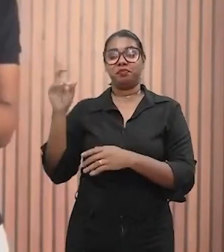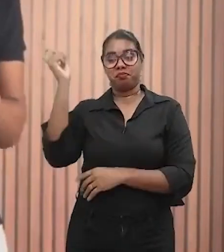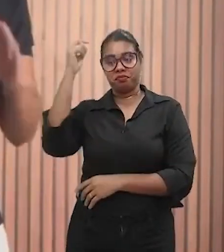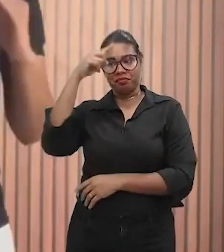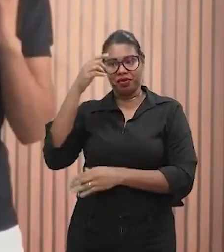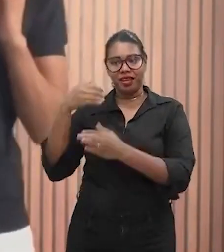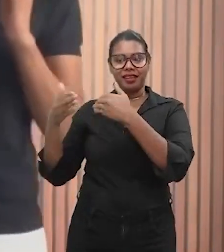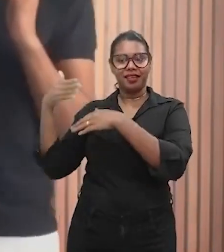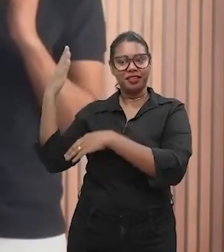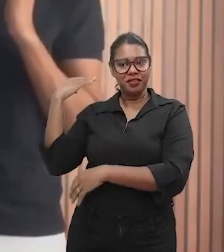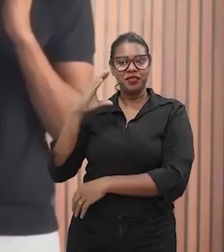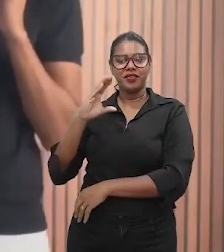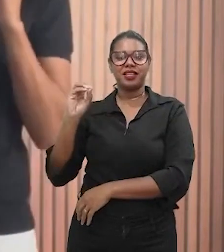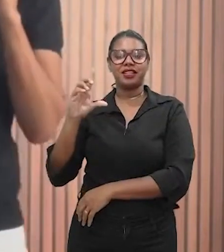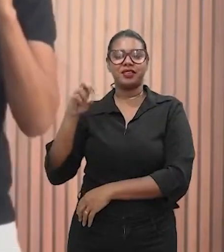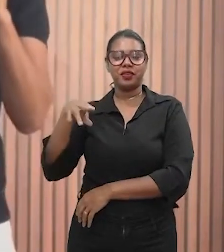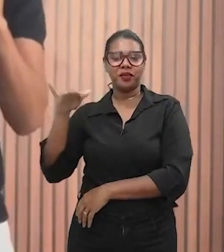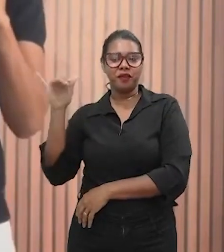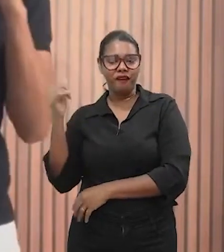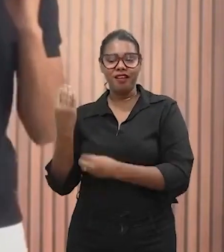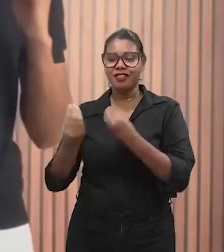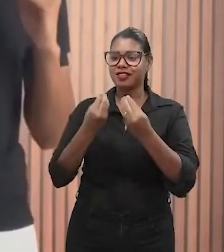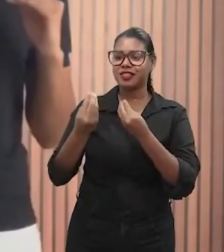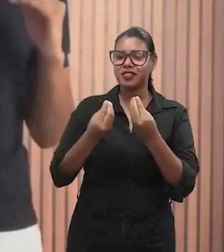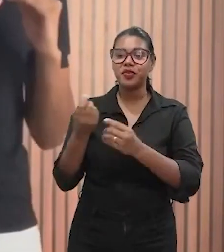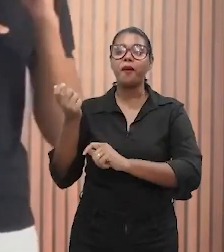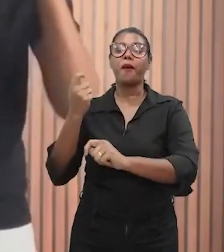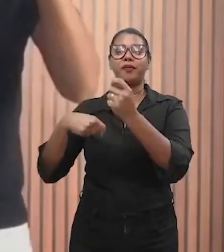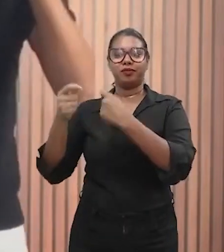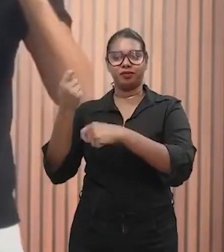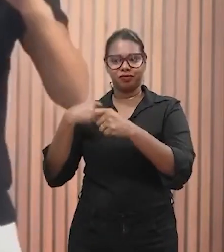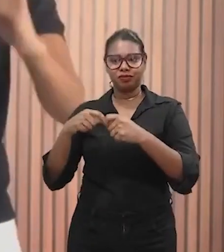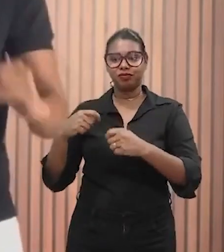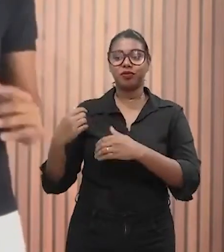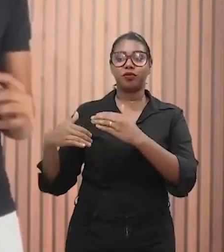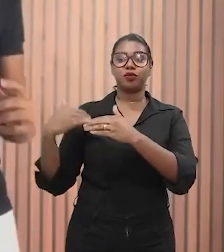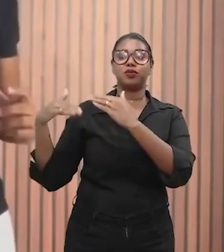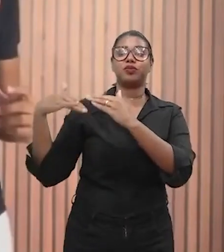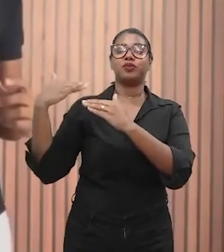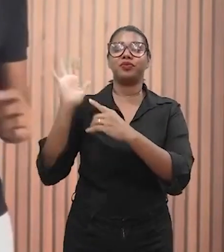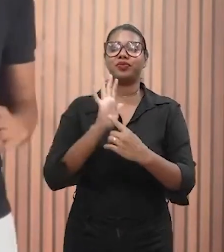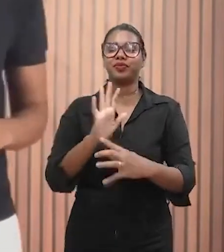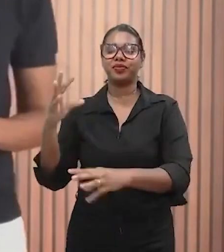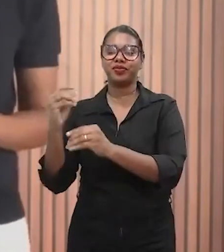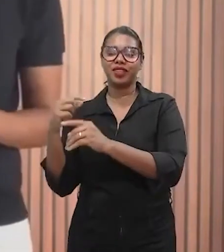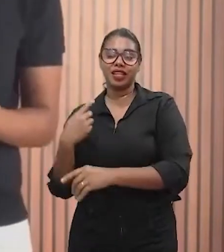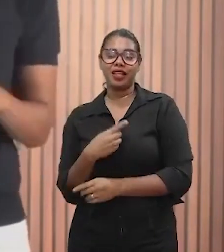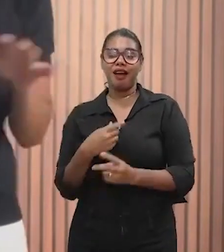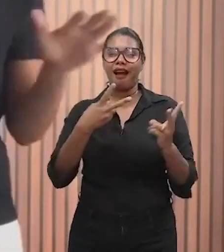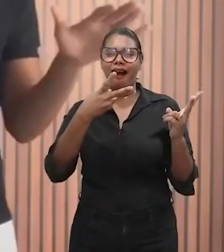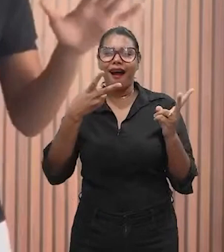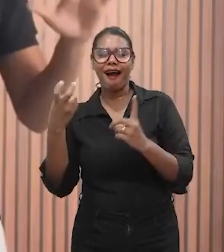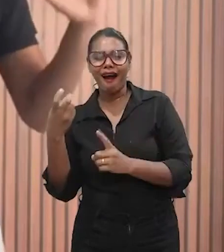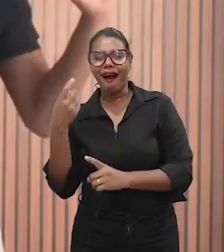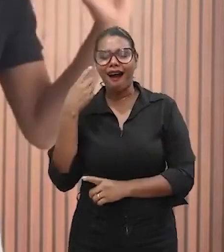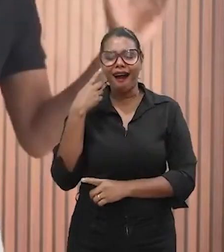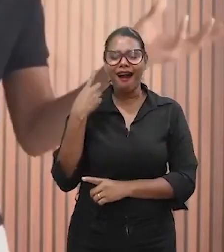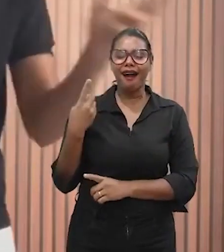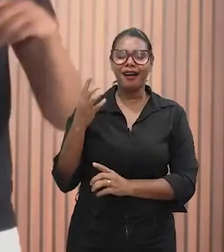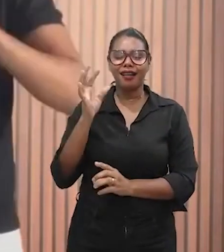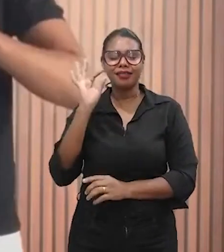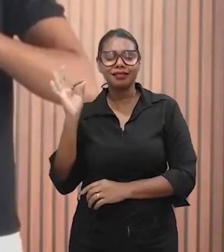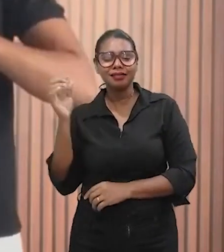época colonial. Então você veja como a administração, ela perpassa muitas vezes pelo que nós achamos que seria algo